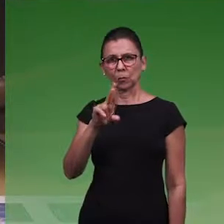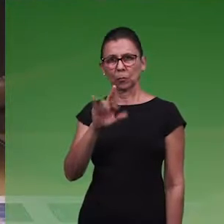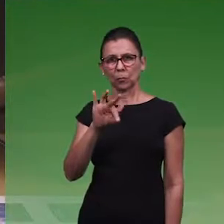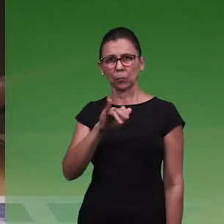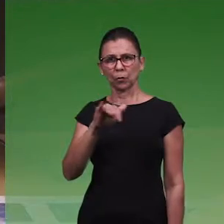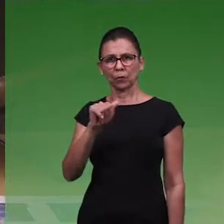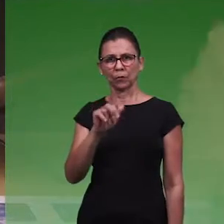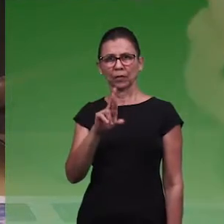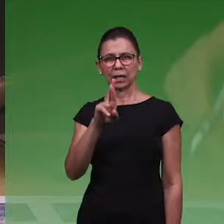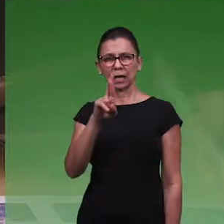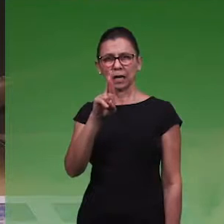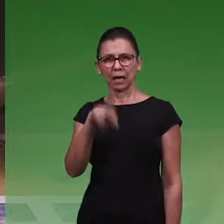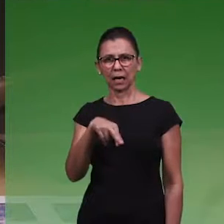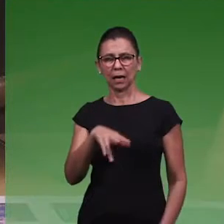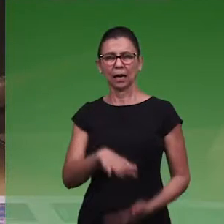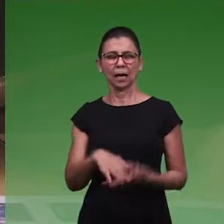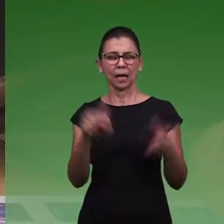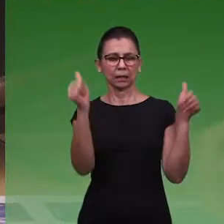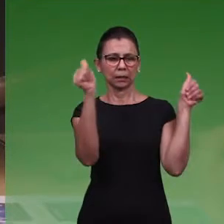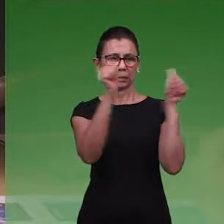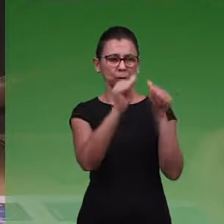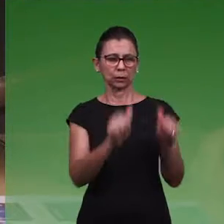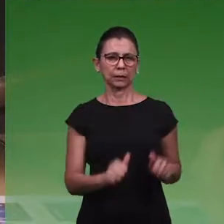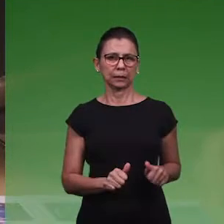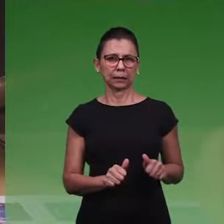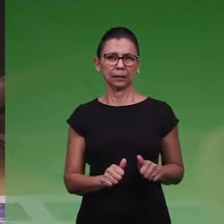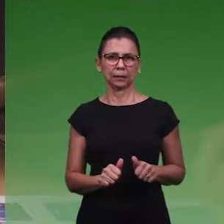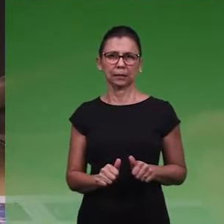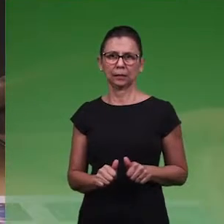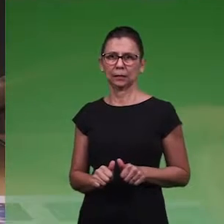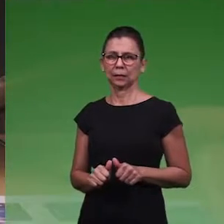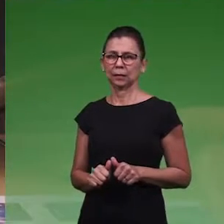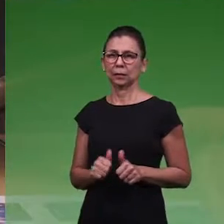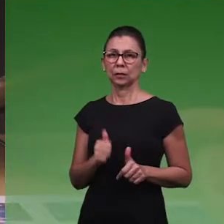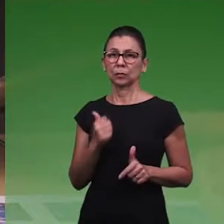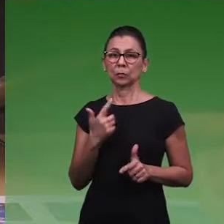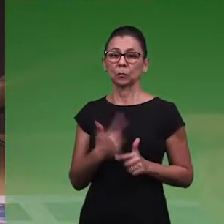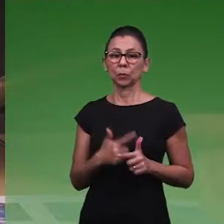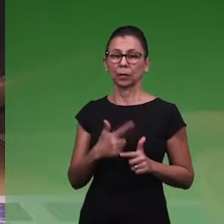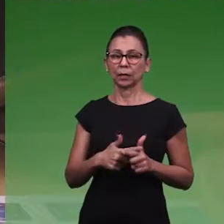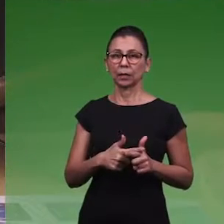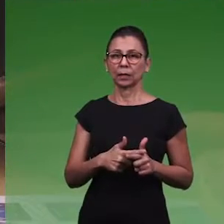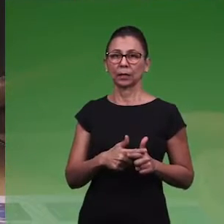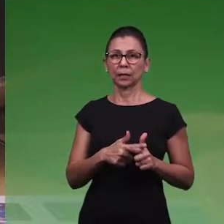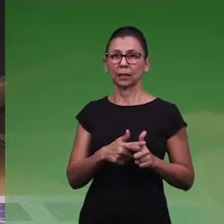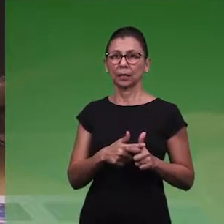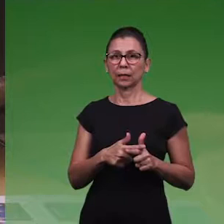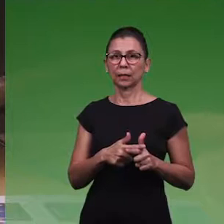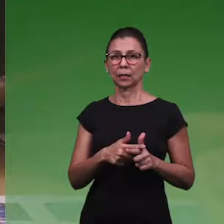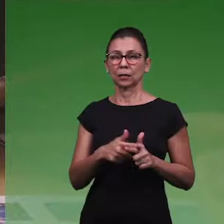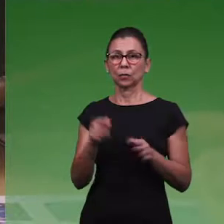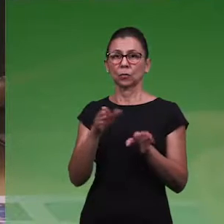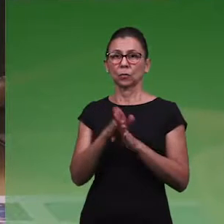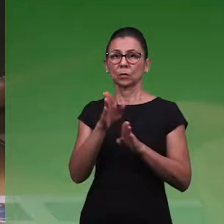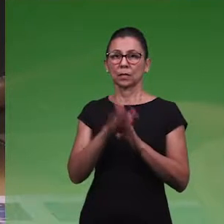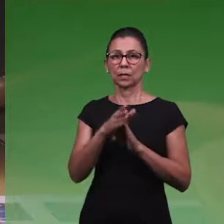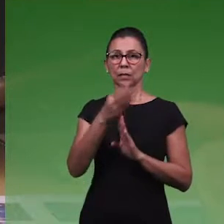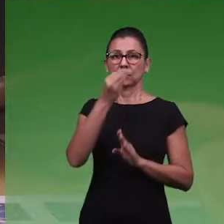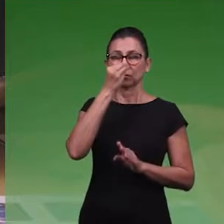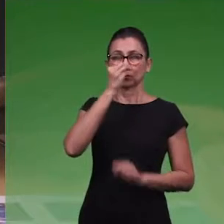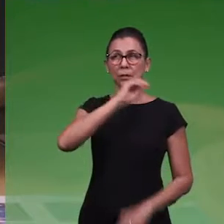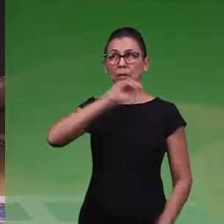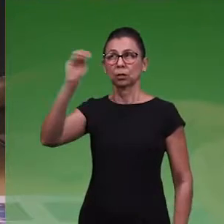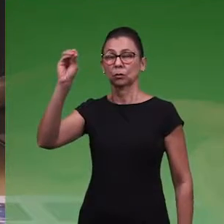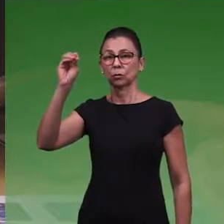é como iniquidade e idolatria. Porquanto tu rejeitaste a palavra do Senhor, ele,